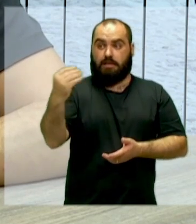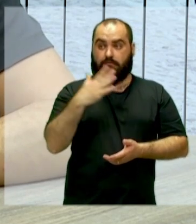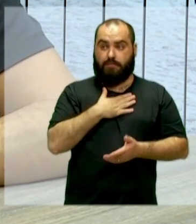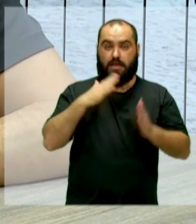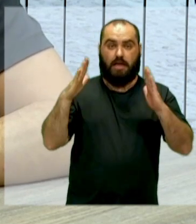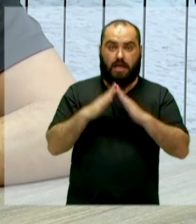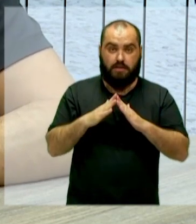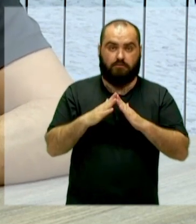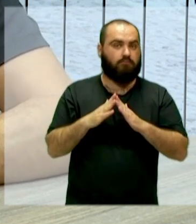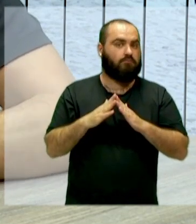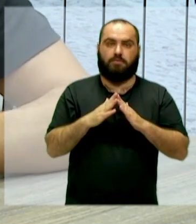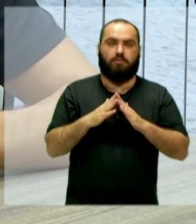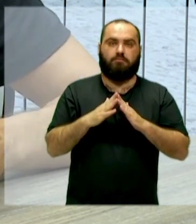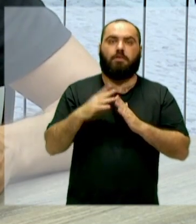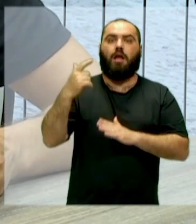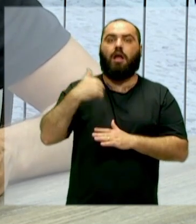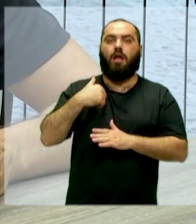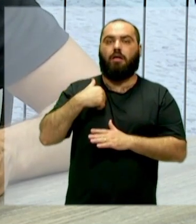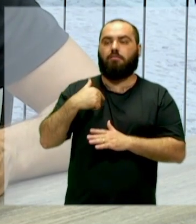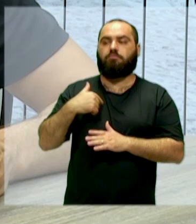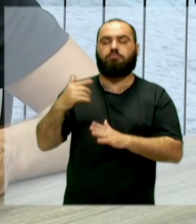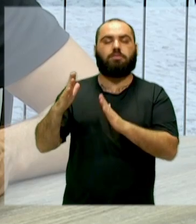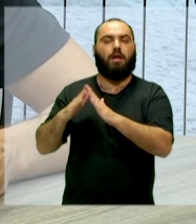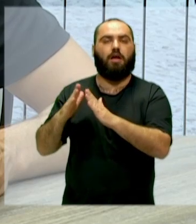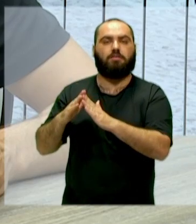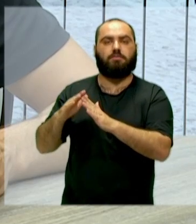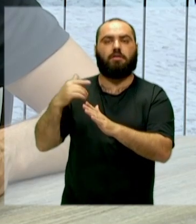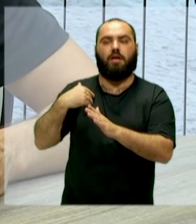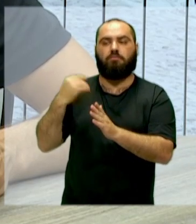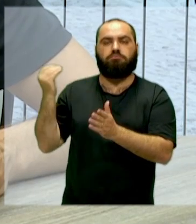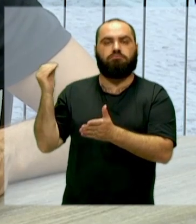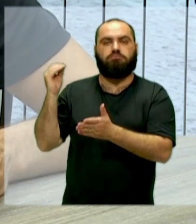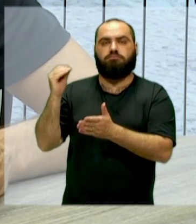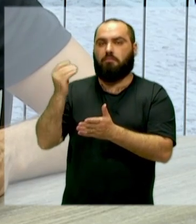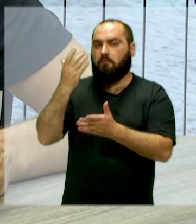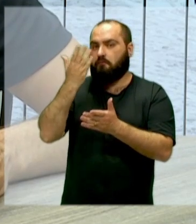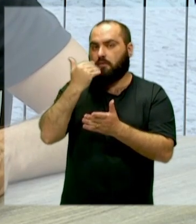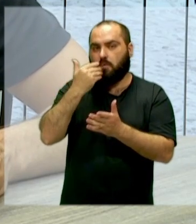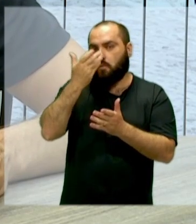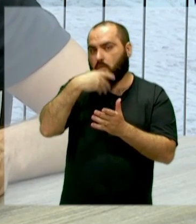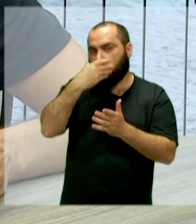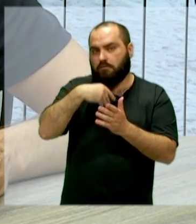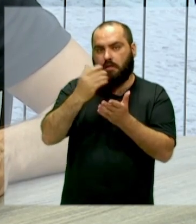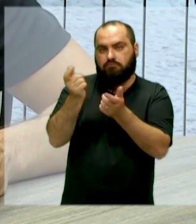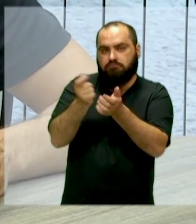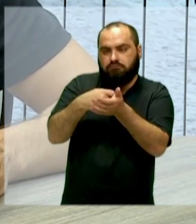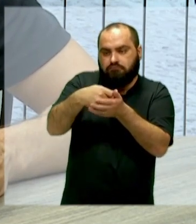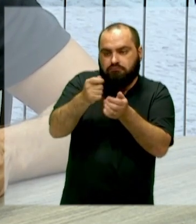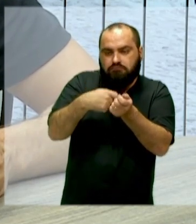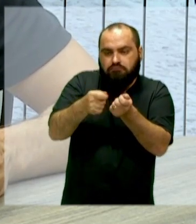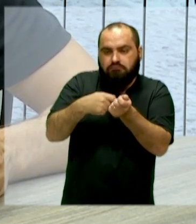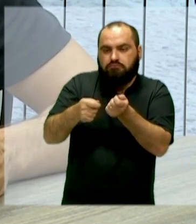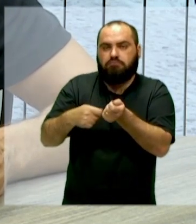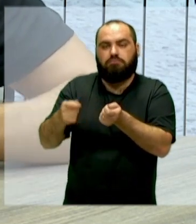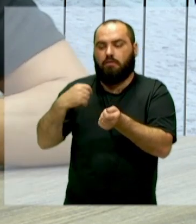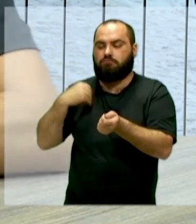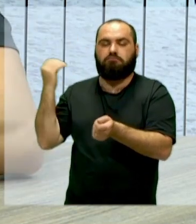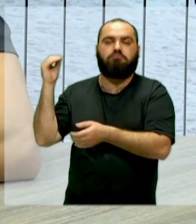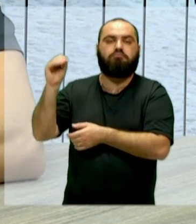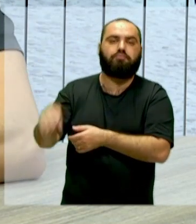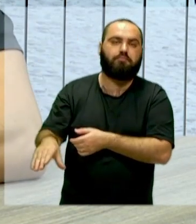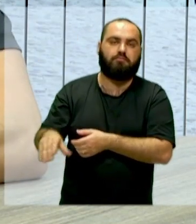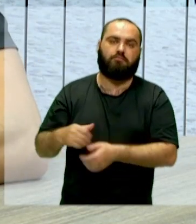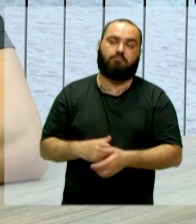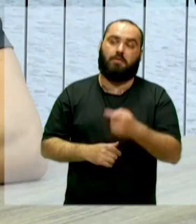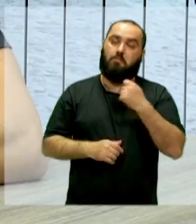comida casca de fruta e verdura eu interro no meu quintal então consequentemente eu uso menos o serviço né público do que